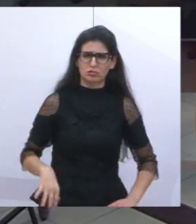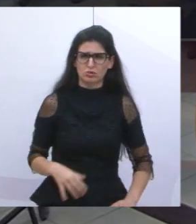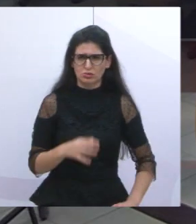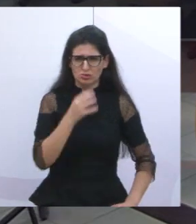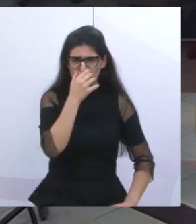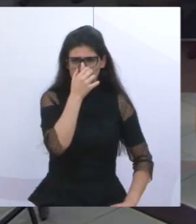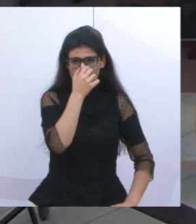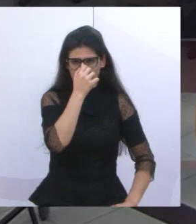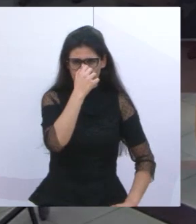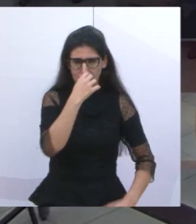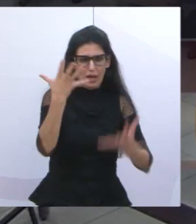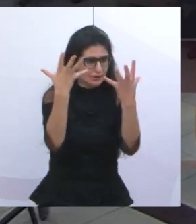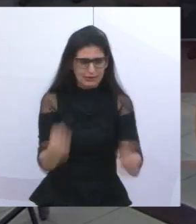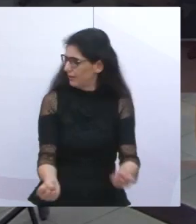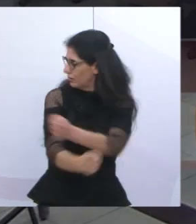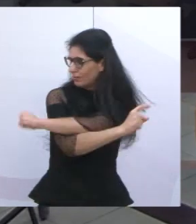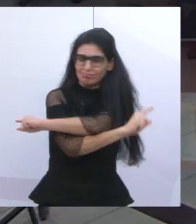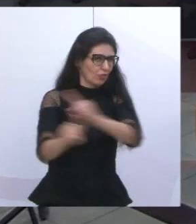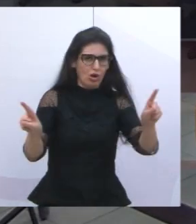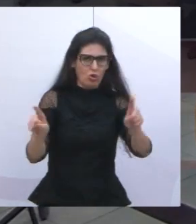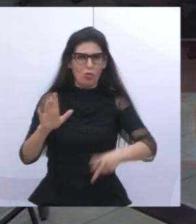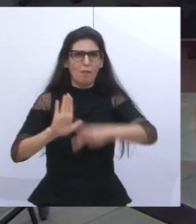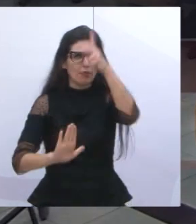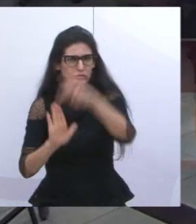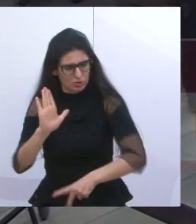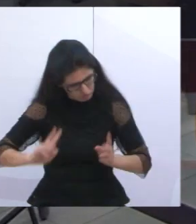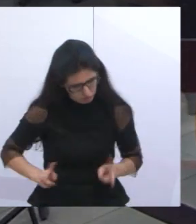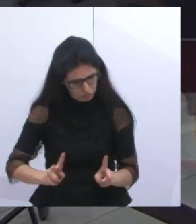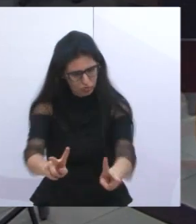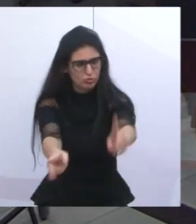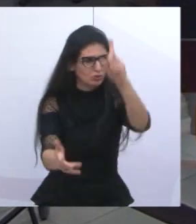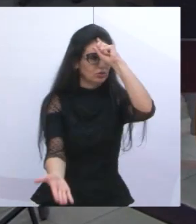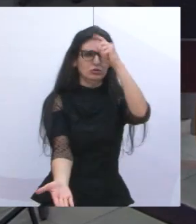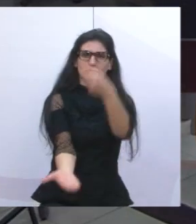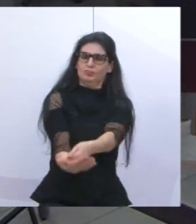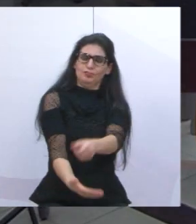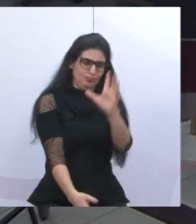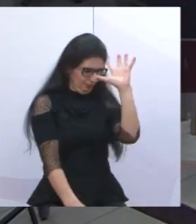Pedido rejeitado. O projeto continua em discussão.